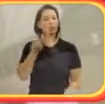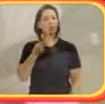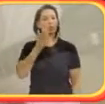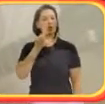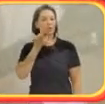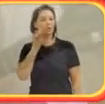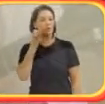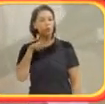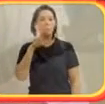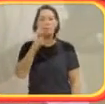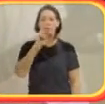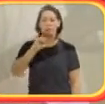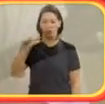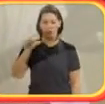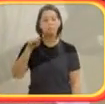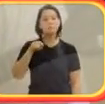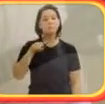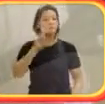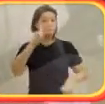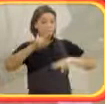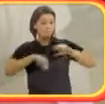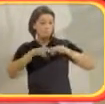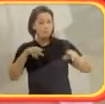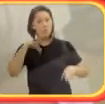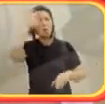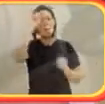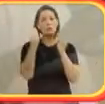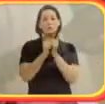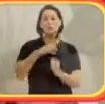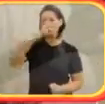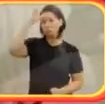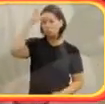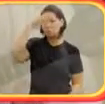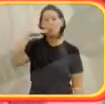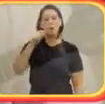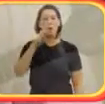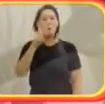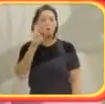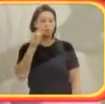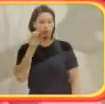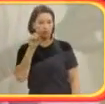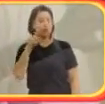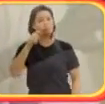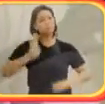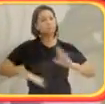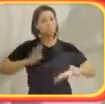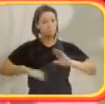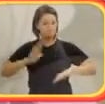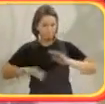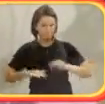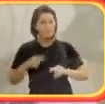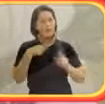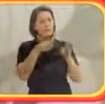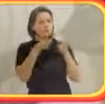aprender sobre mais o cavaquinho. Aí, hoje em dia, eu faço aula de cavaquinho